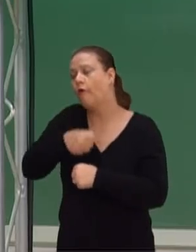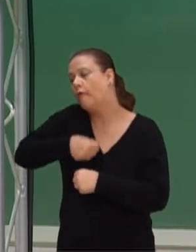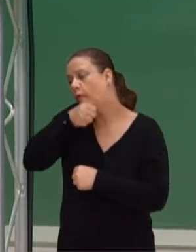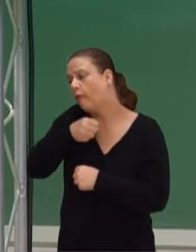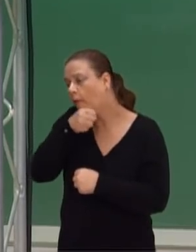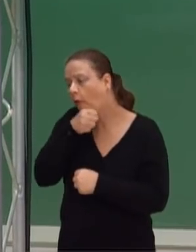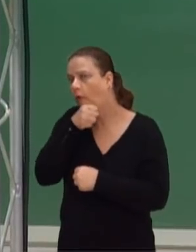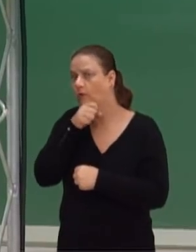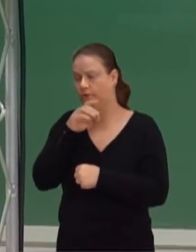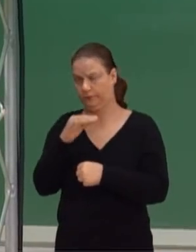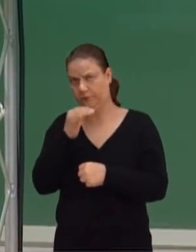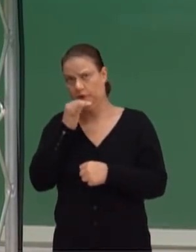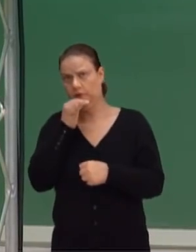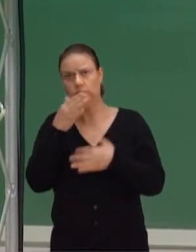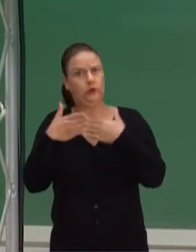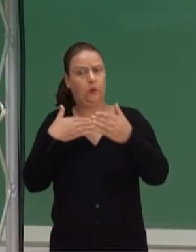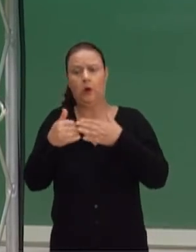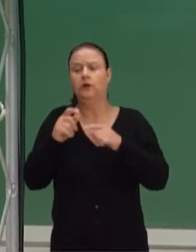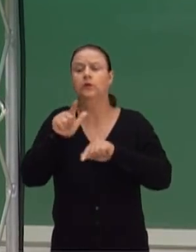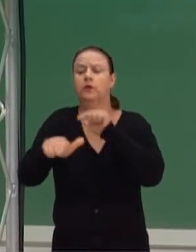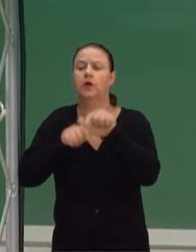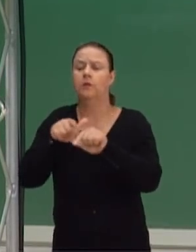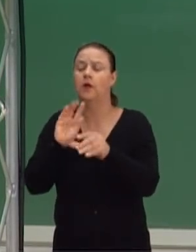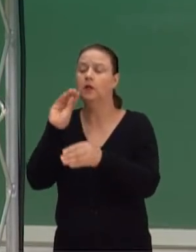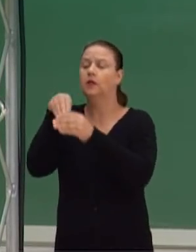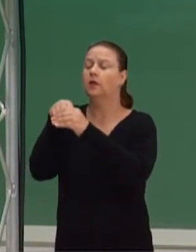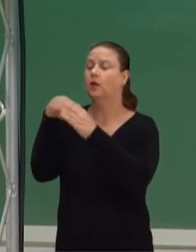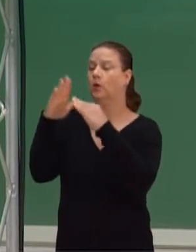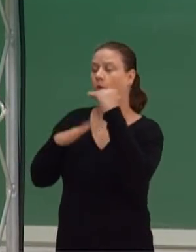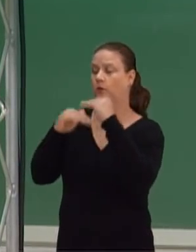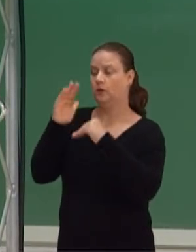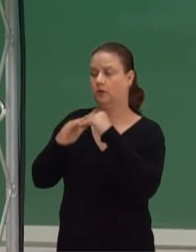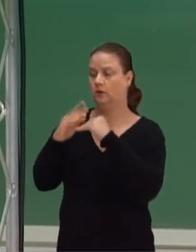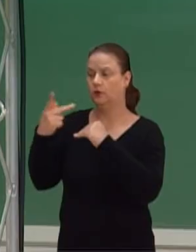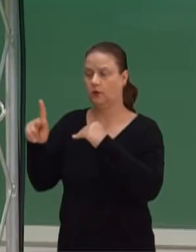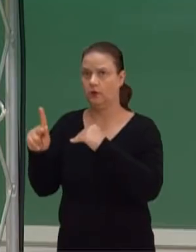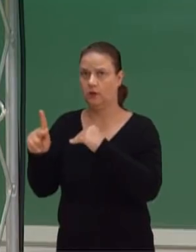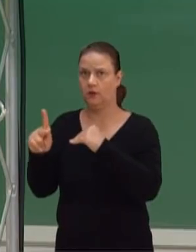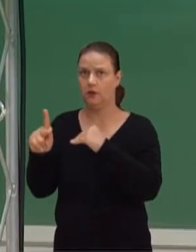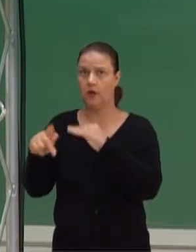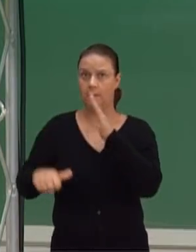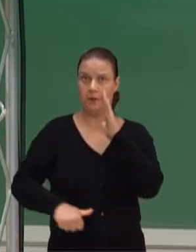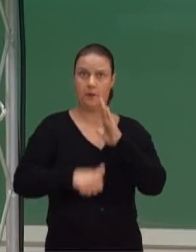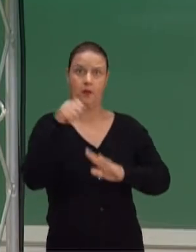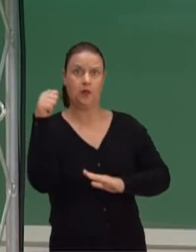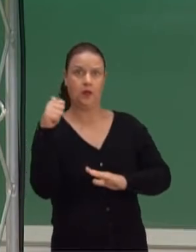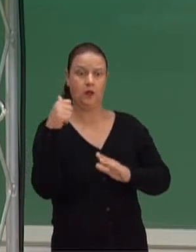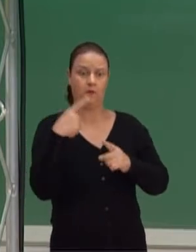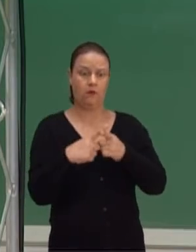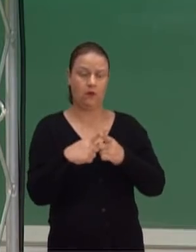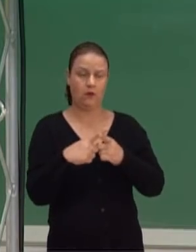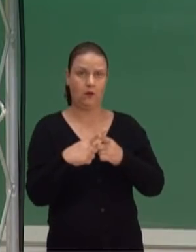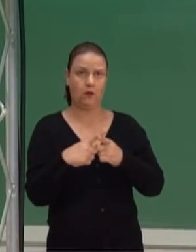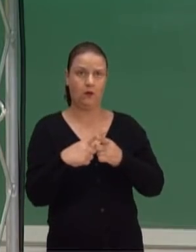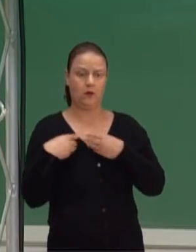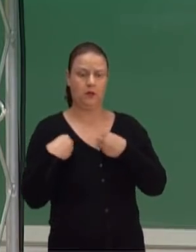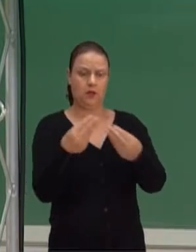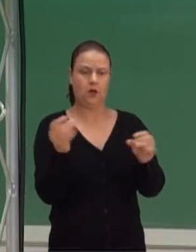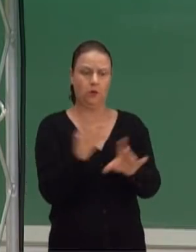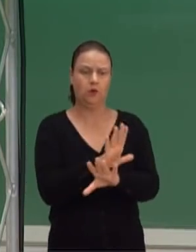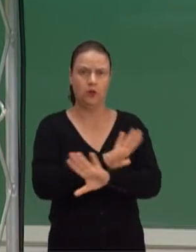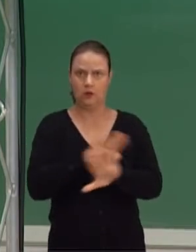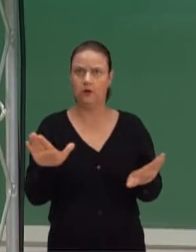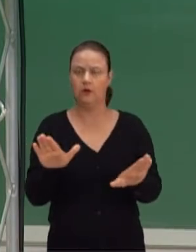um trabalho, qualquer, dentro da profissão dele, e entrega? Não. Ele